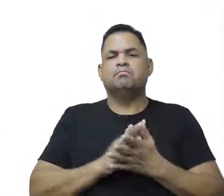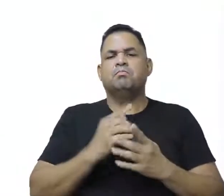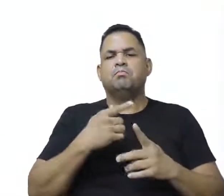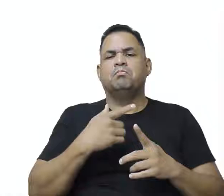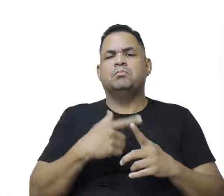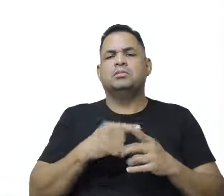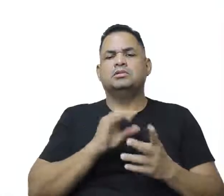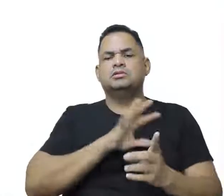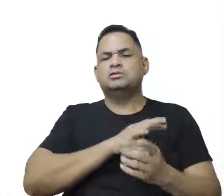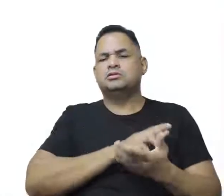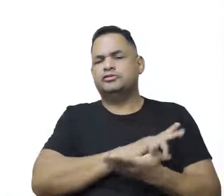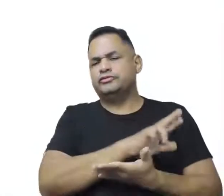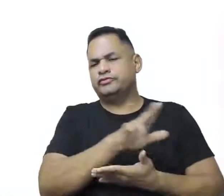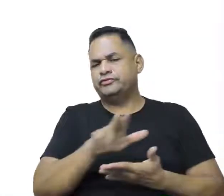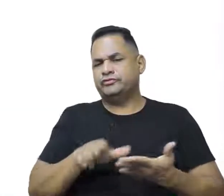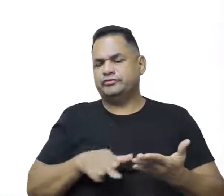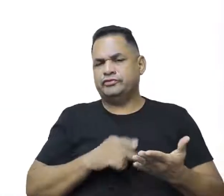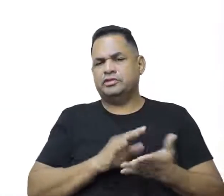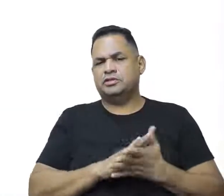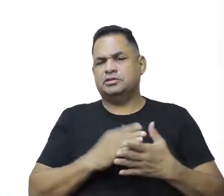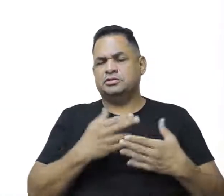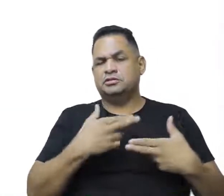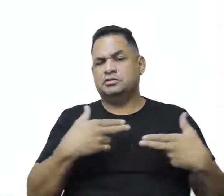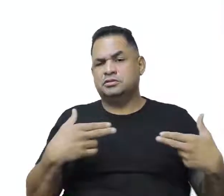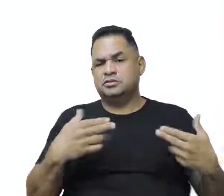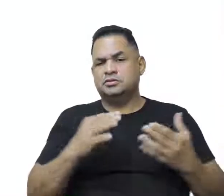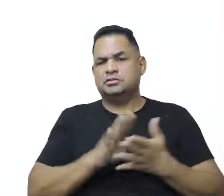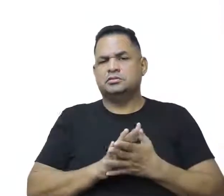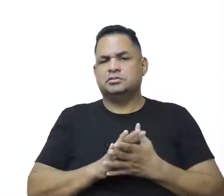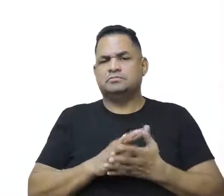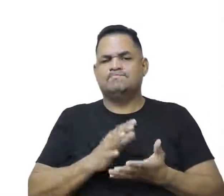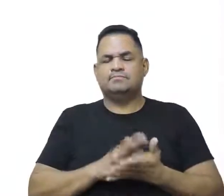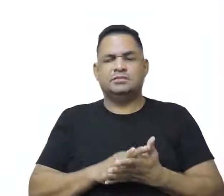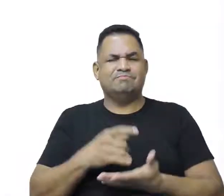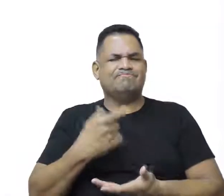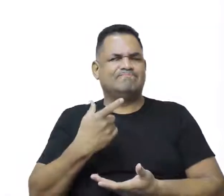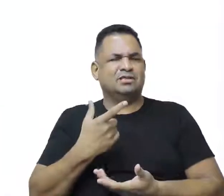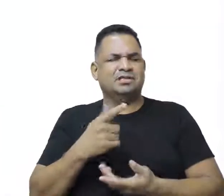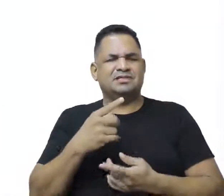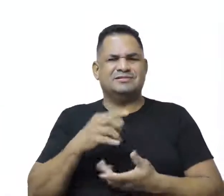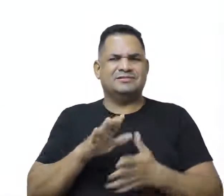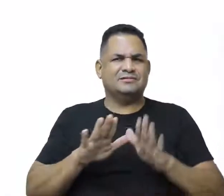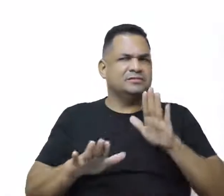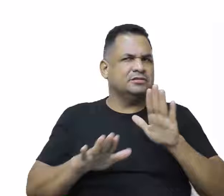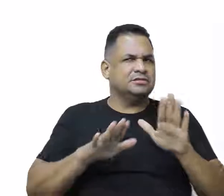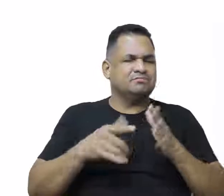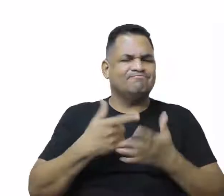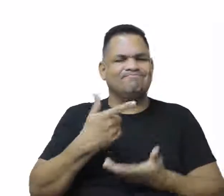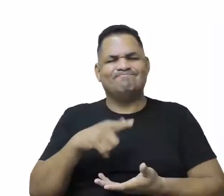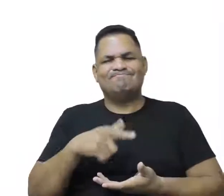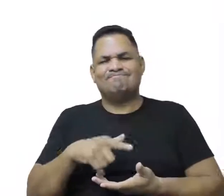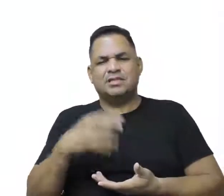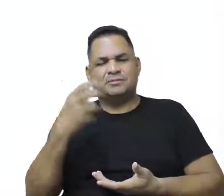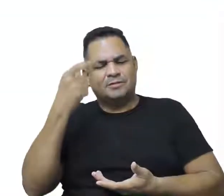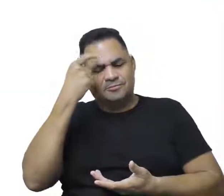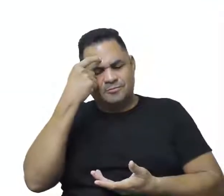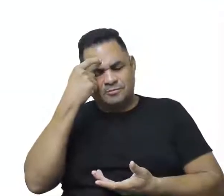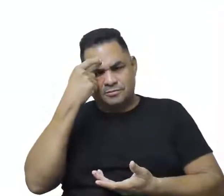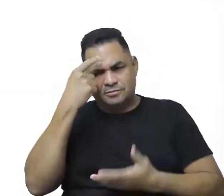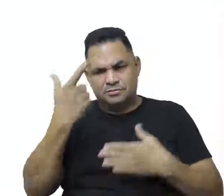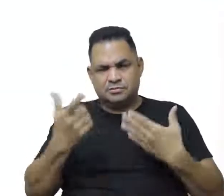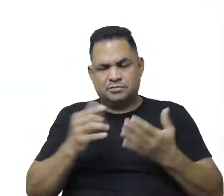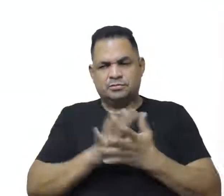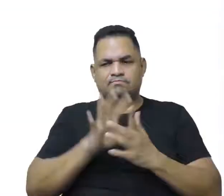que a gente não tem nem noção, inclusive inconscientemente. Na nossa vida, a gente, como eu já falei, a gente está sendo